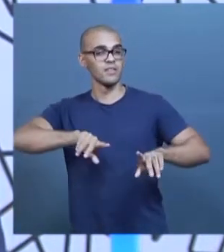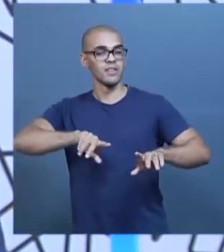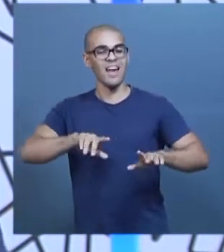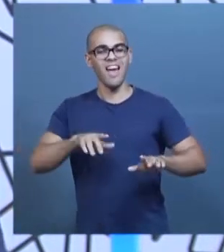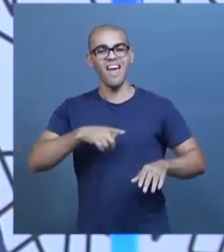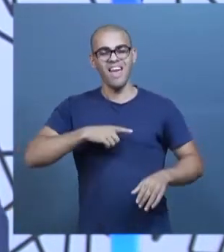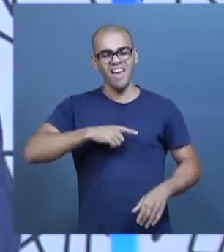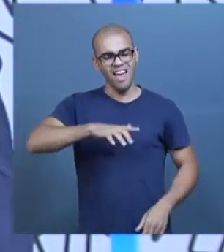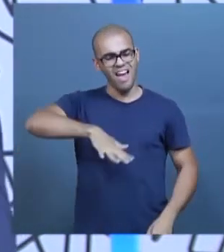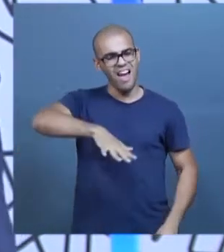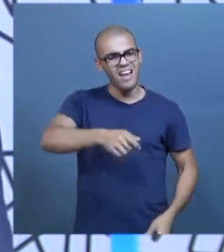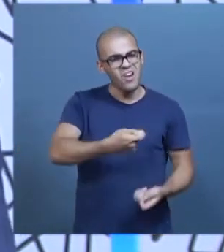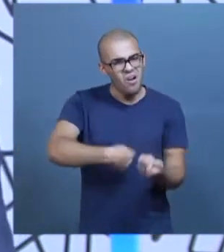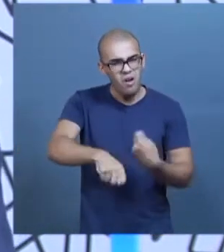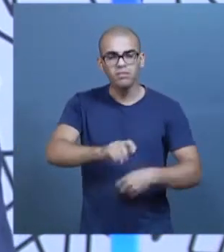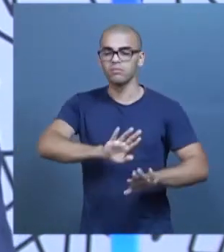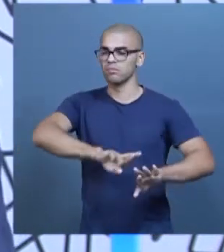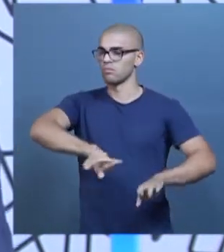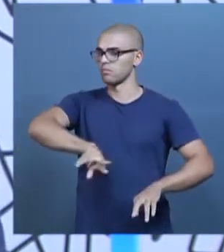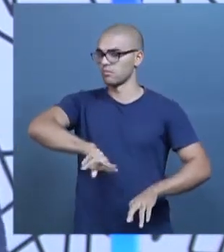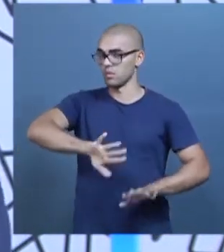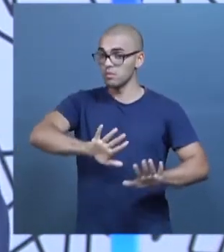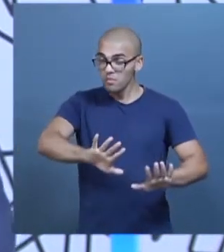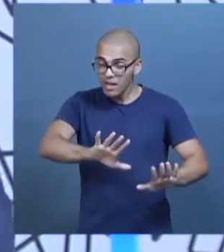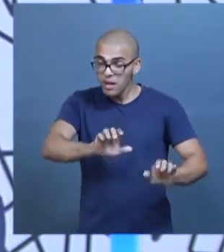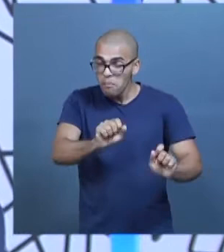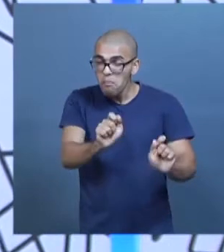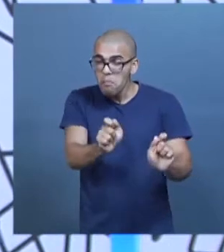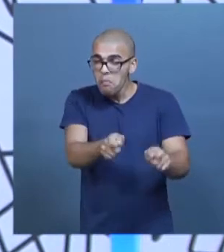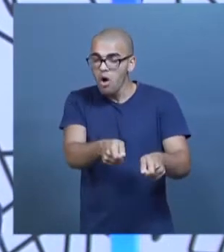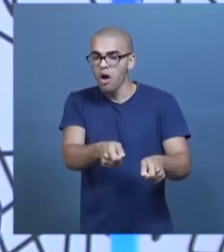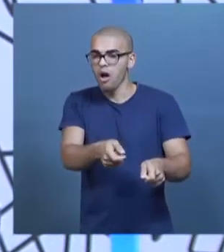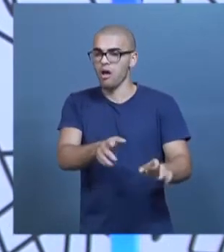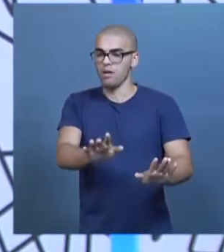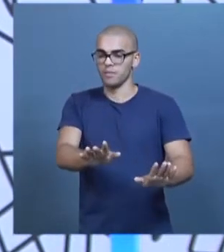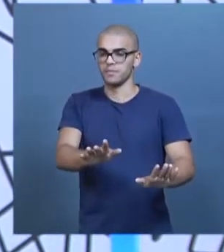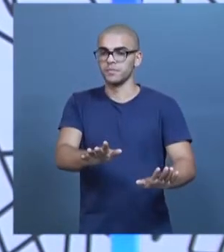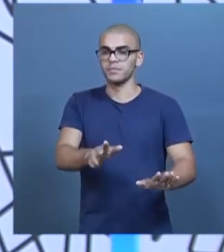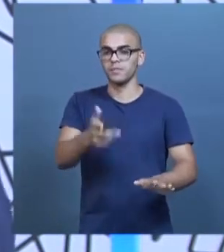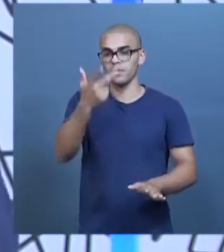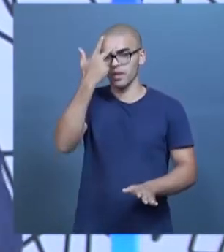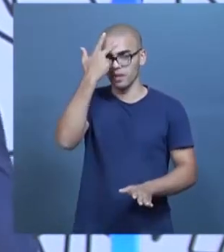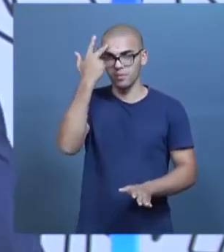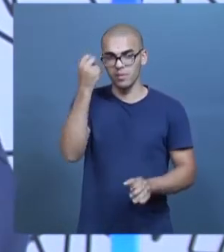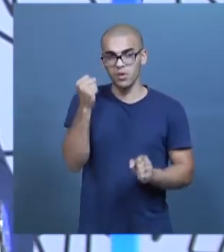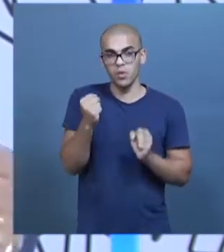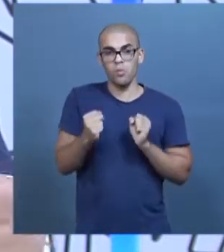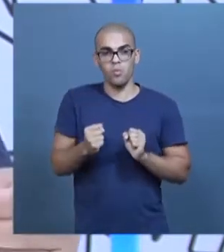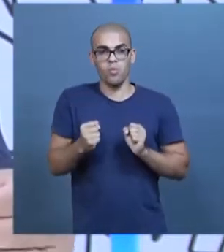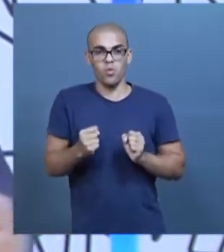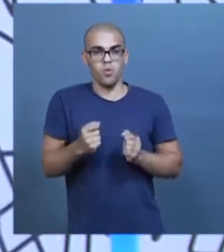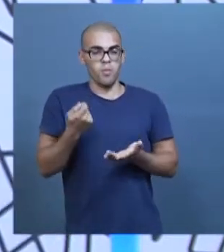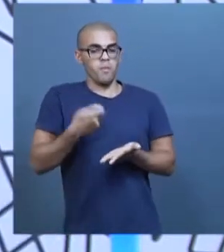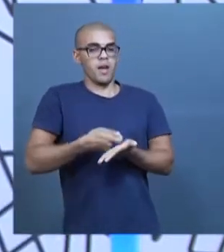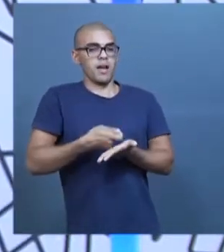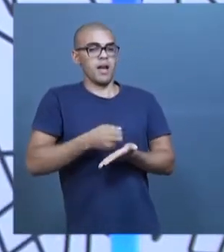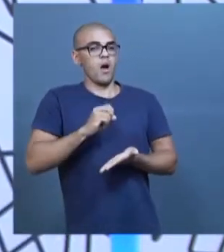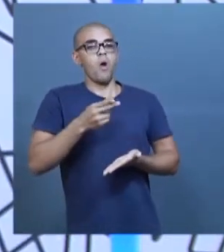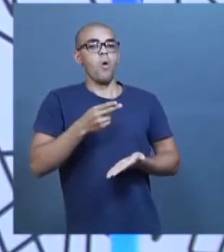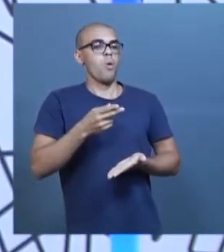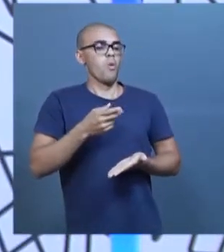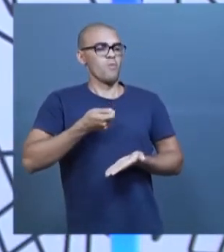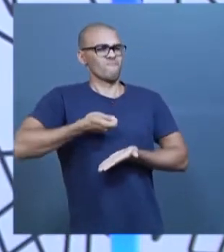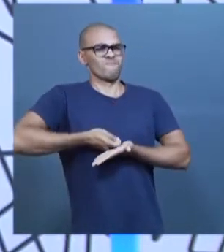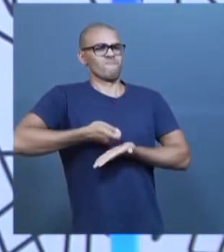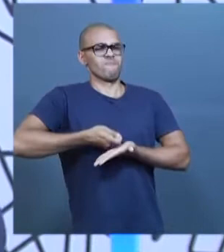essa conotação, mas também tem, né? A condição econômica daquele que pode pagar o tributo, ou melhor, daquele que deve pagar o tributo, é um dado que tem que ser